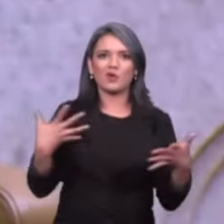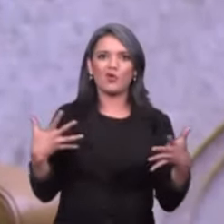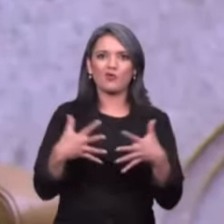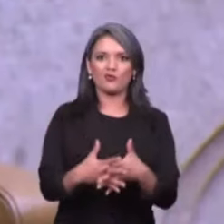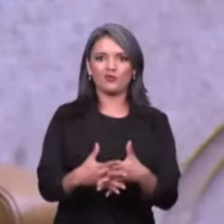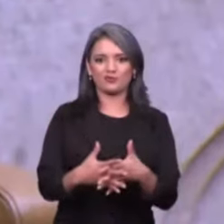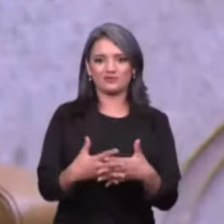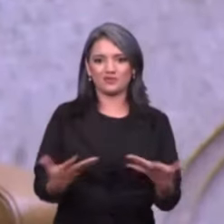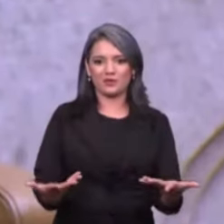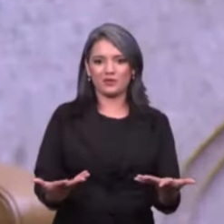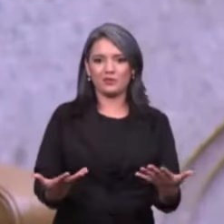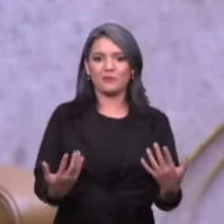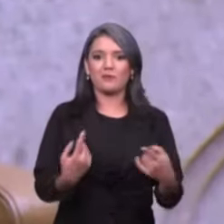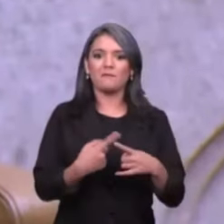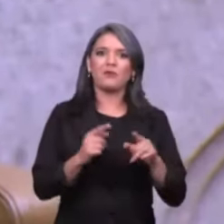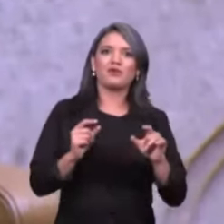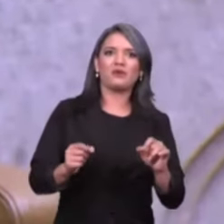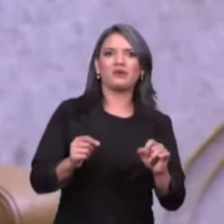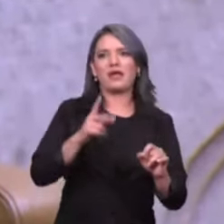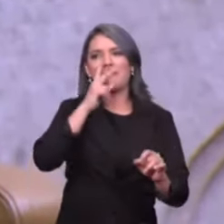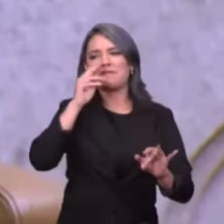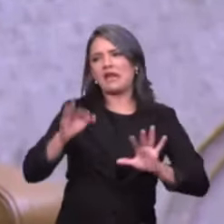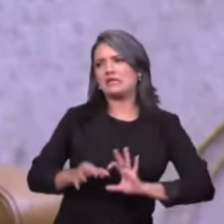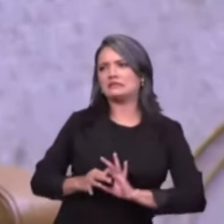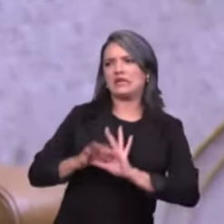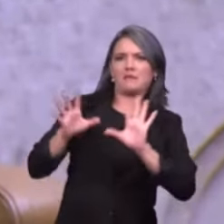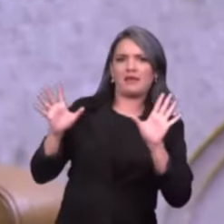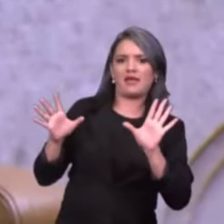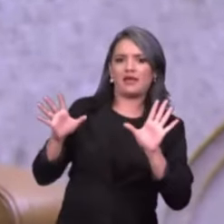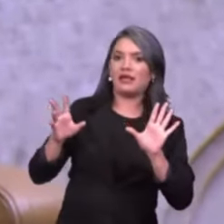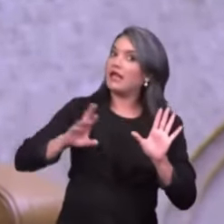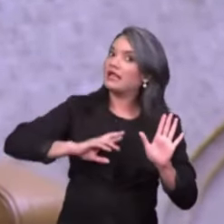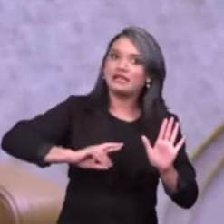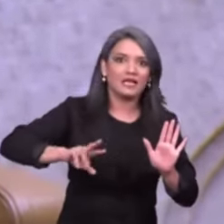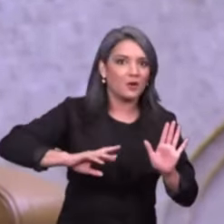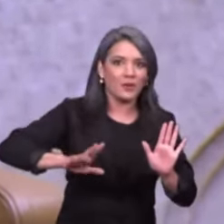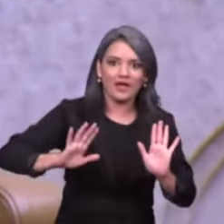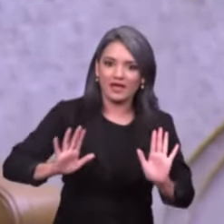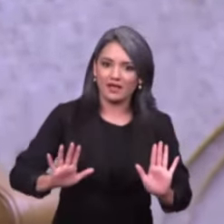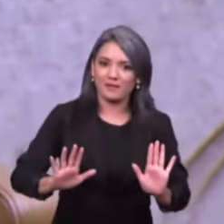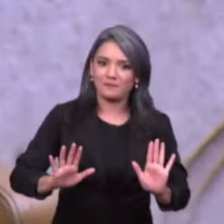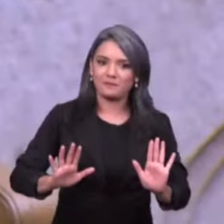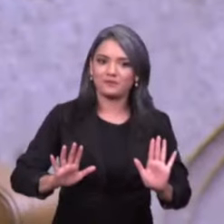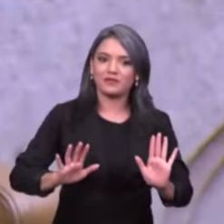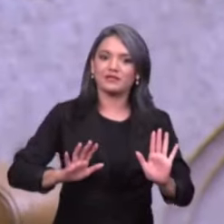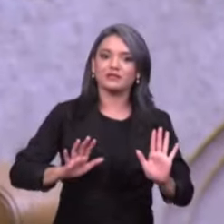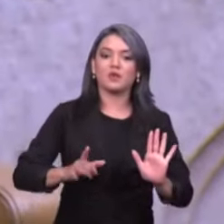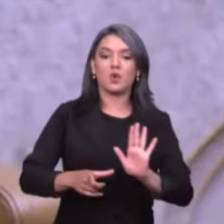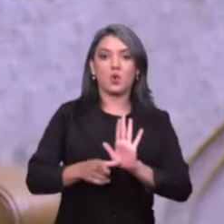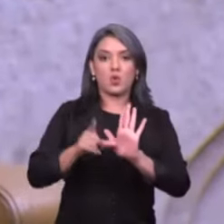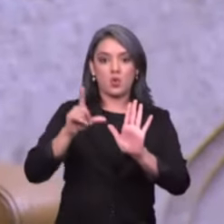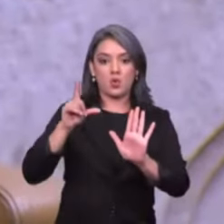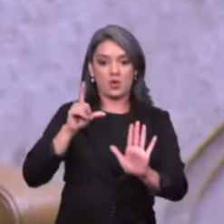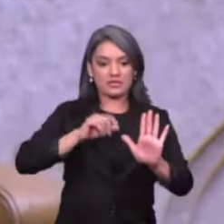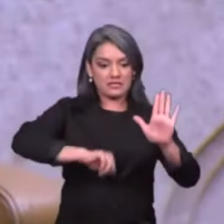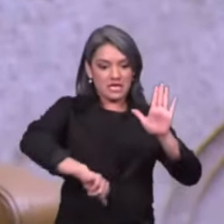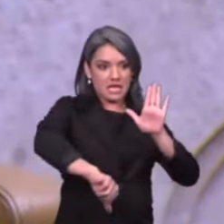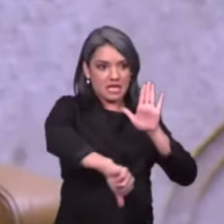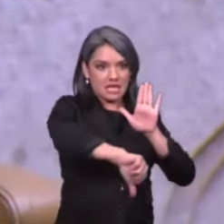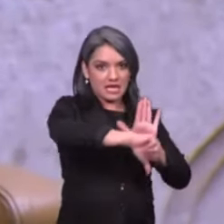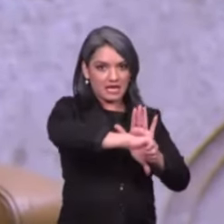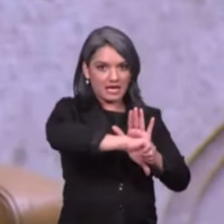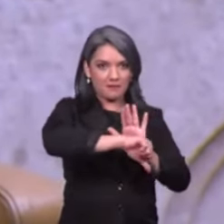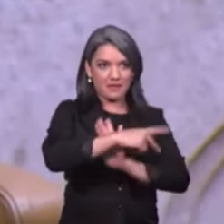O que descriminalizar pode parecer que é legalizar. Então, nós estamos dizendo que deixa de ter uma sanção